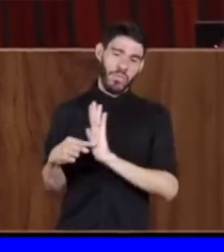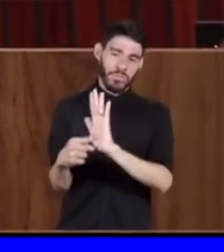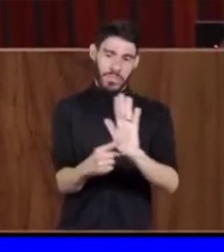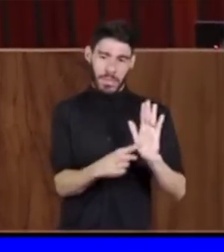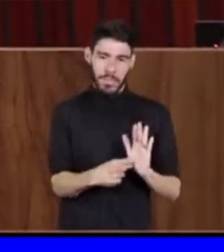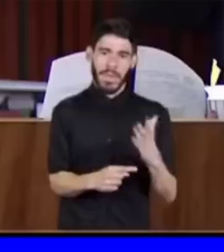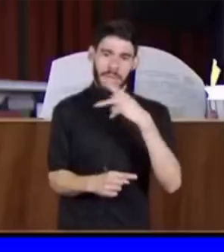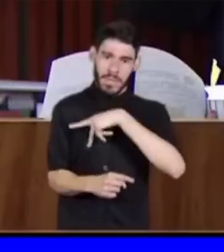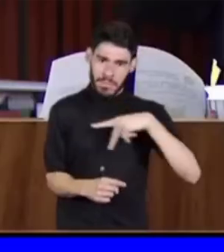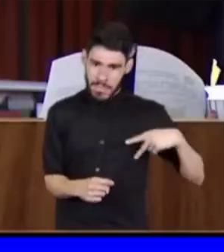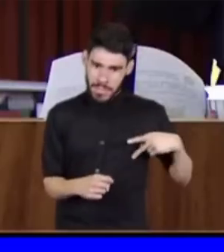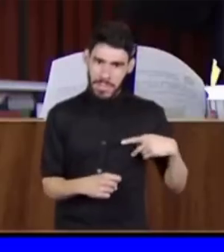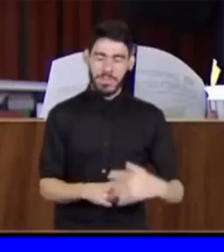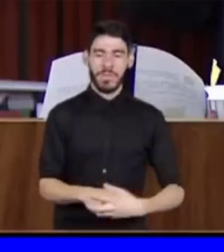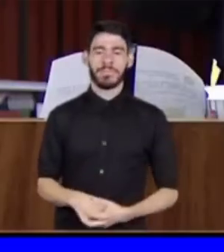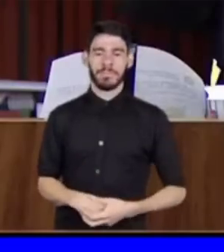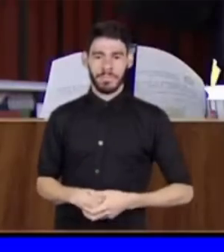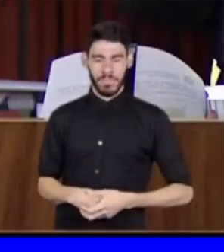presidente.